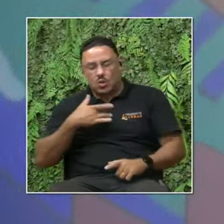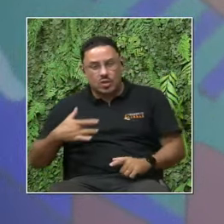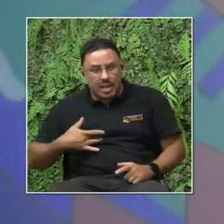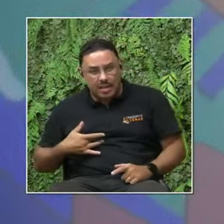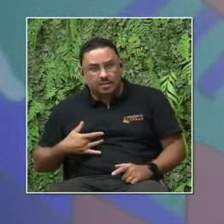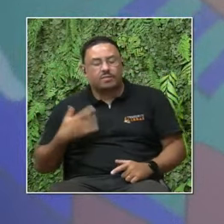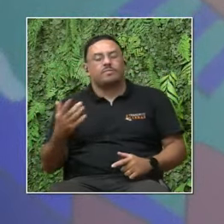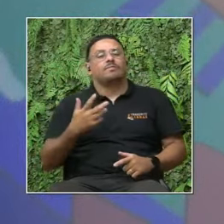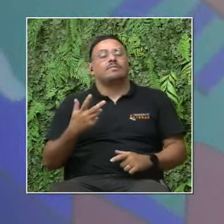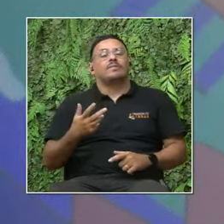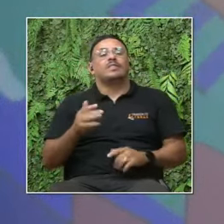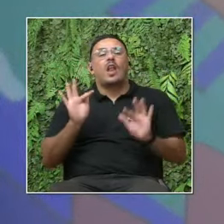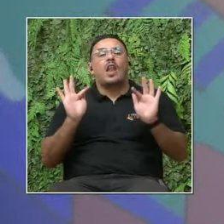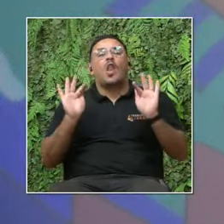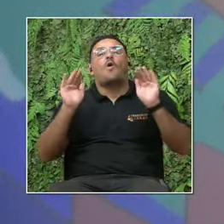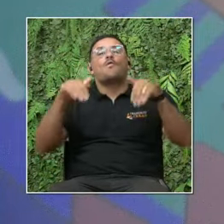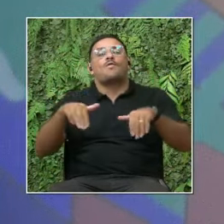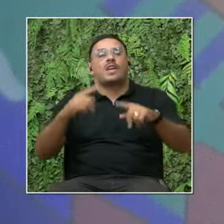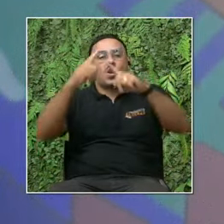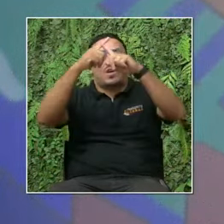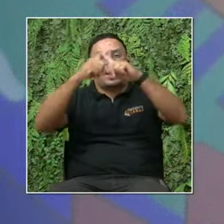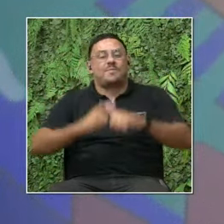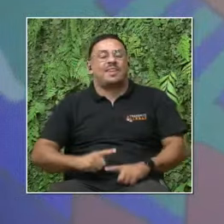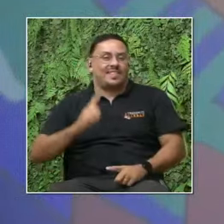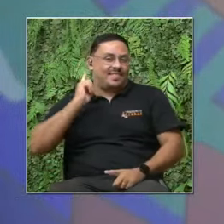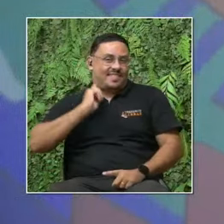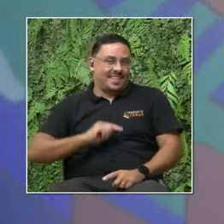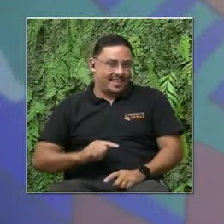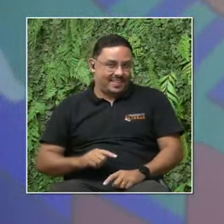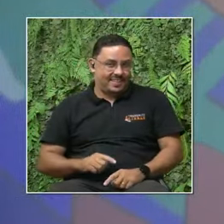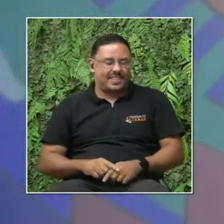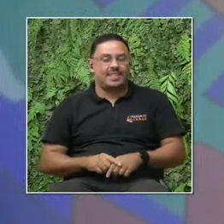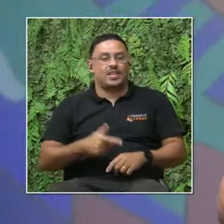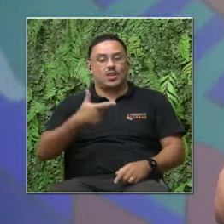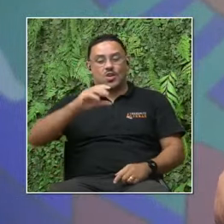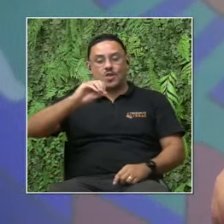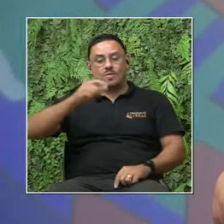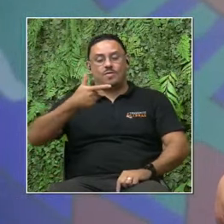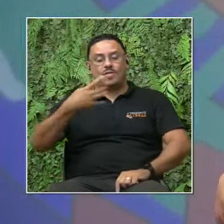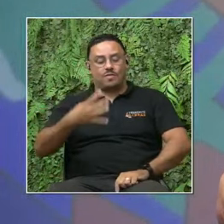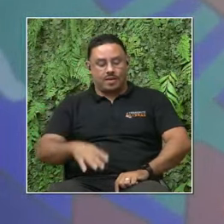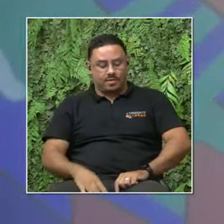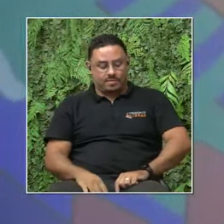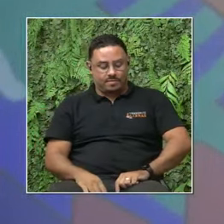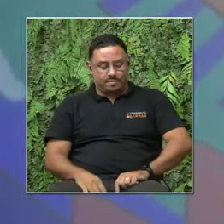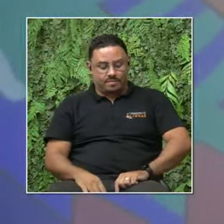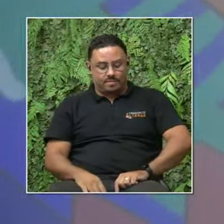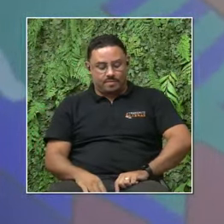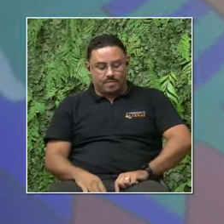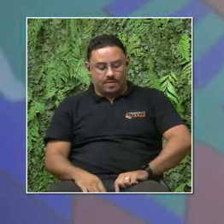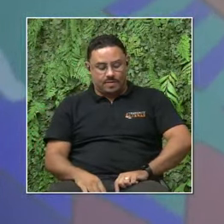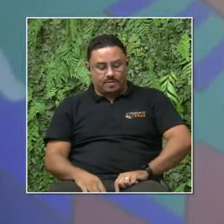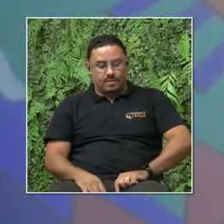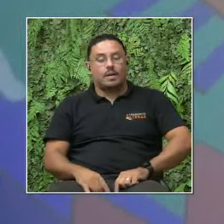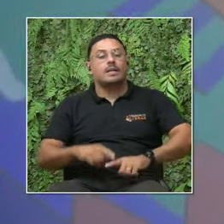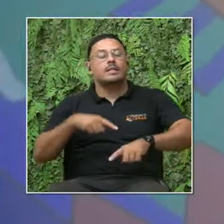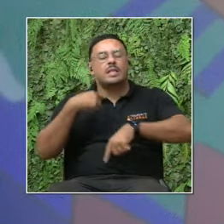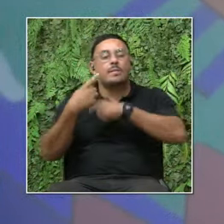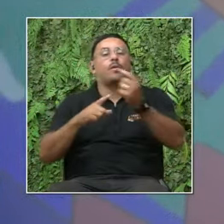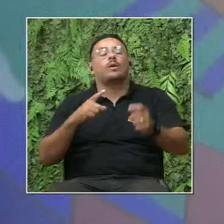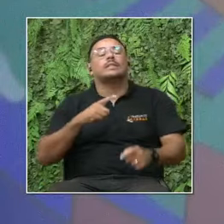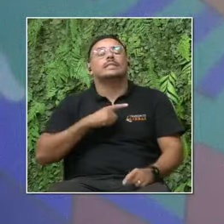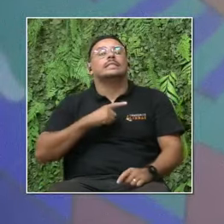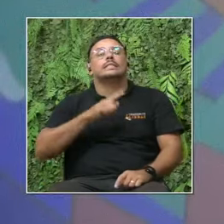decidindo o Campeonato Mineiro de 2024 daqui a pouco teremos